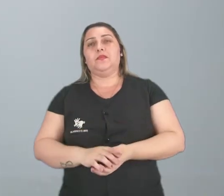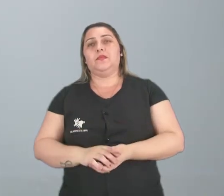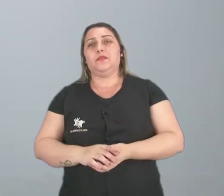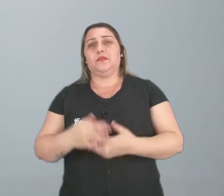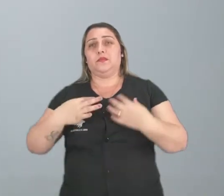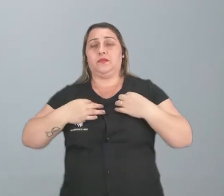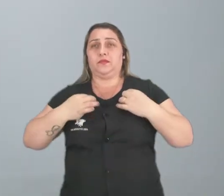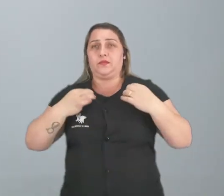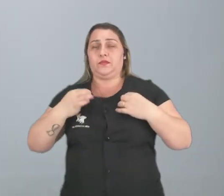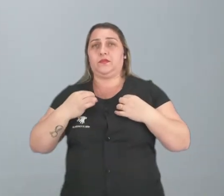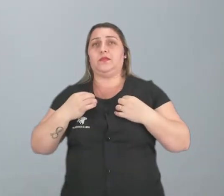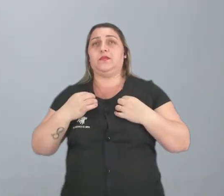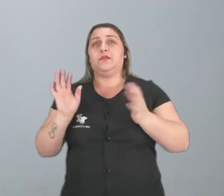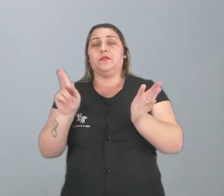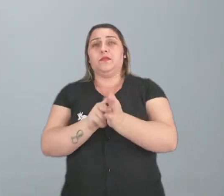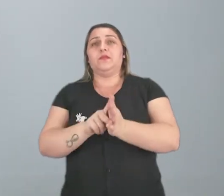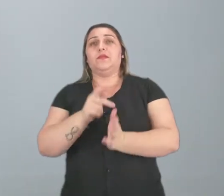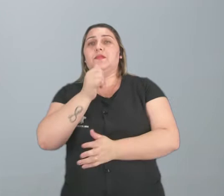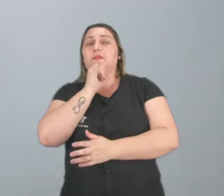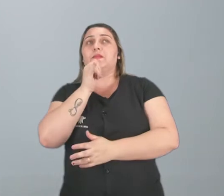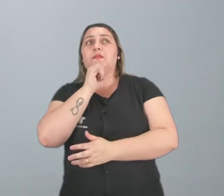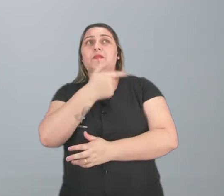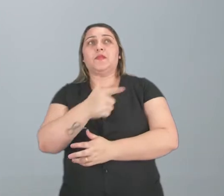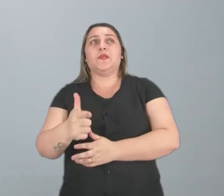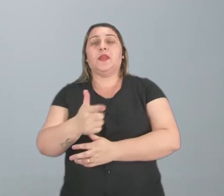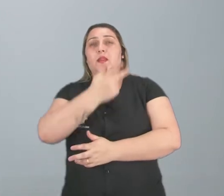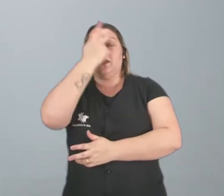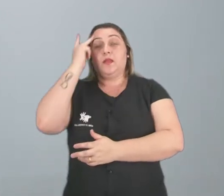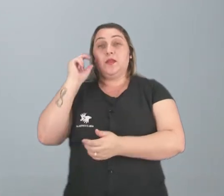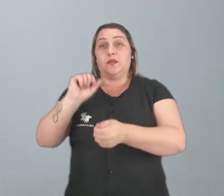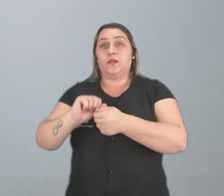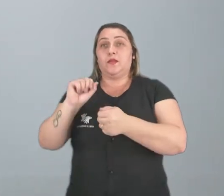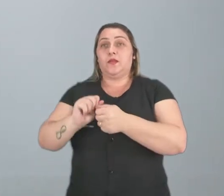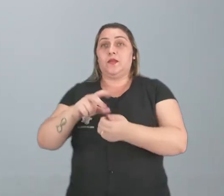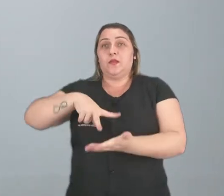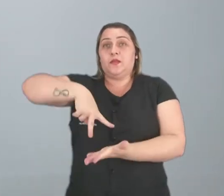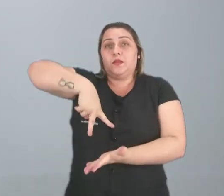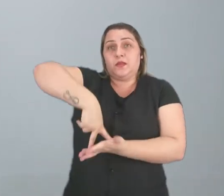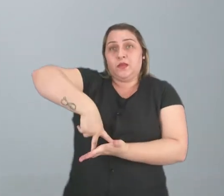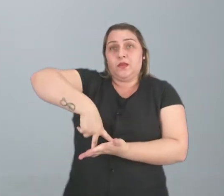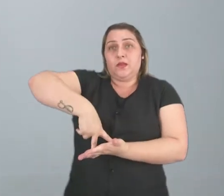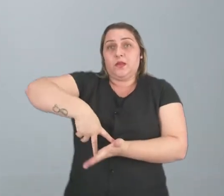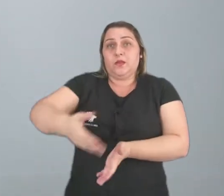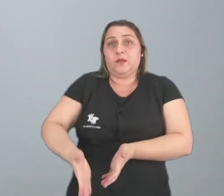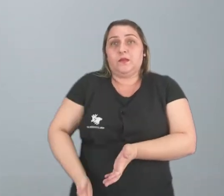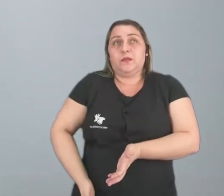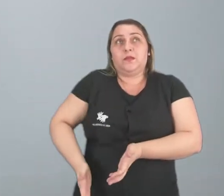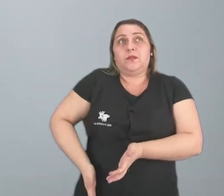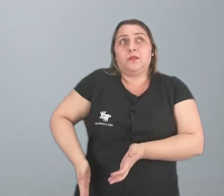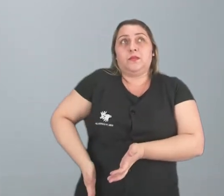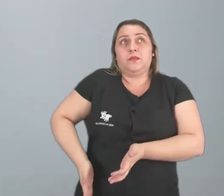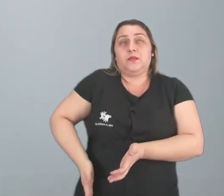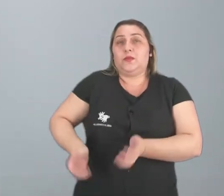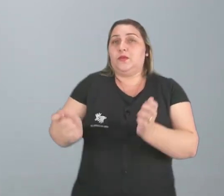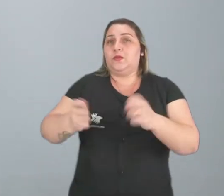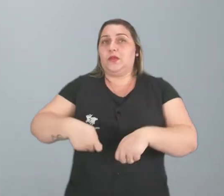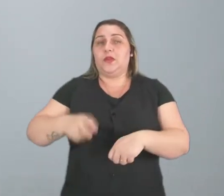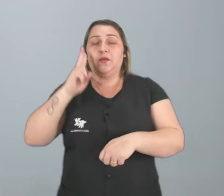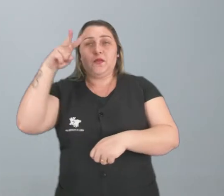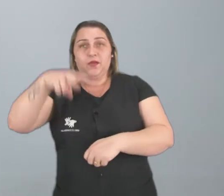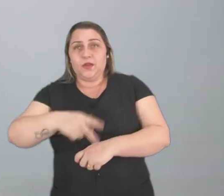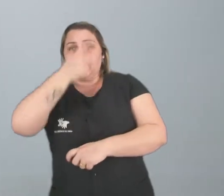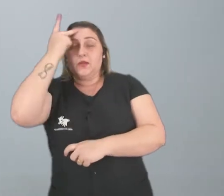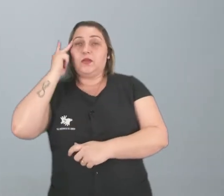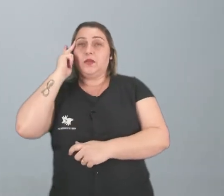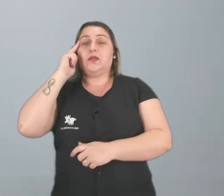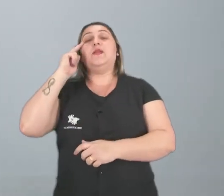roupa adequada, por exemplo, não tem como a pessoa fazer uma abertura com a calça jeans, né? Então, quando a gente vê essas pessoas fazendo